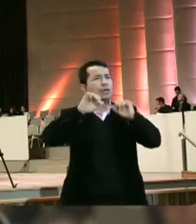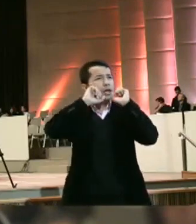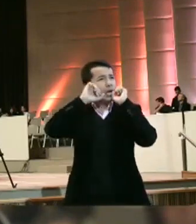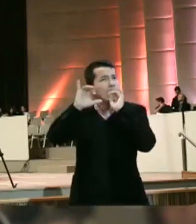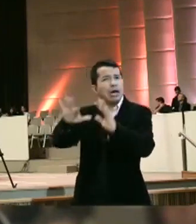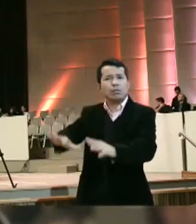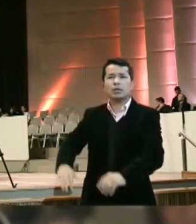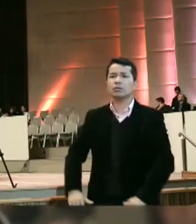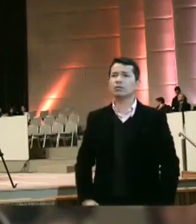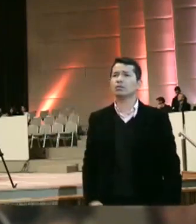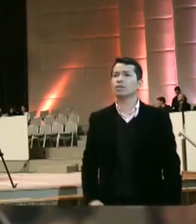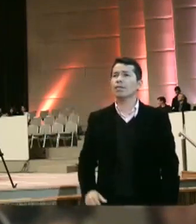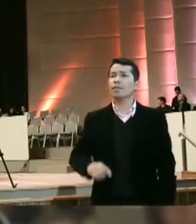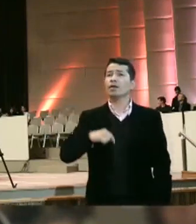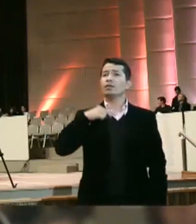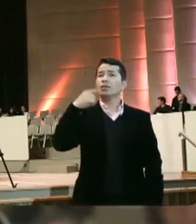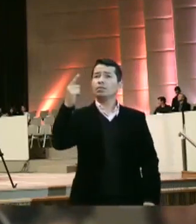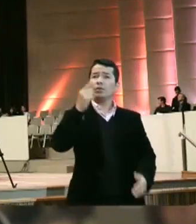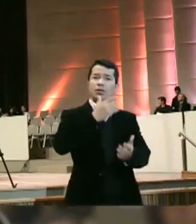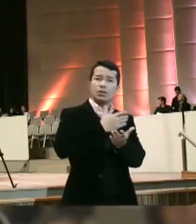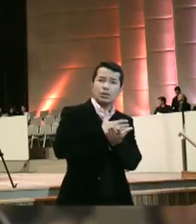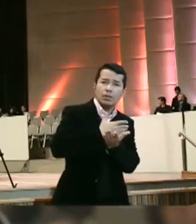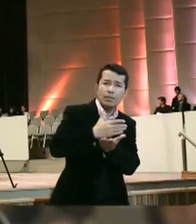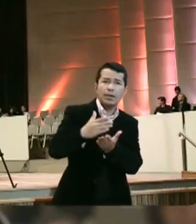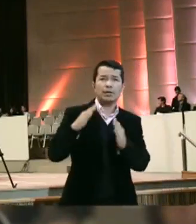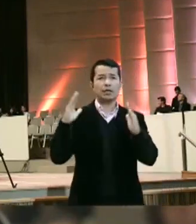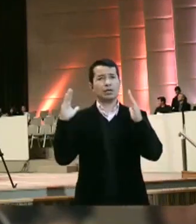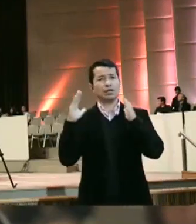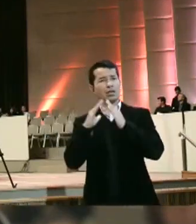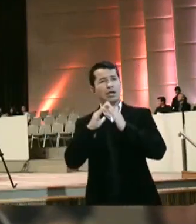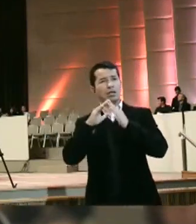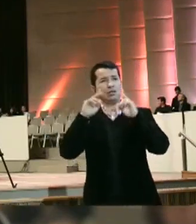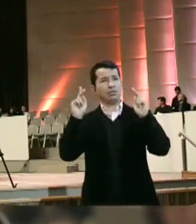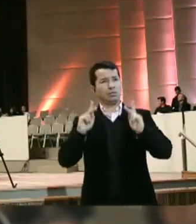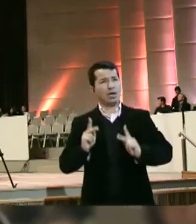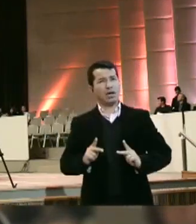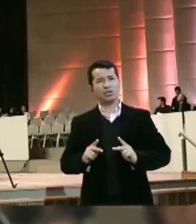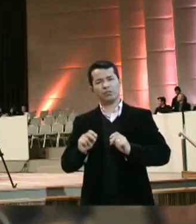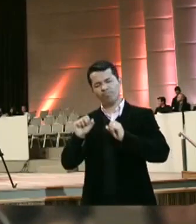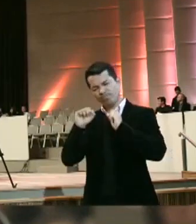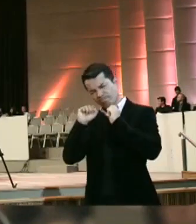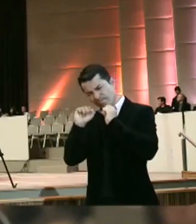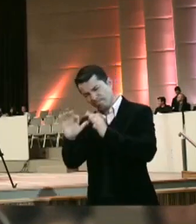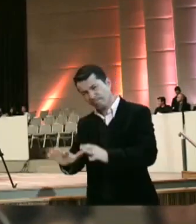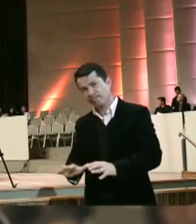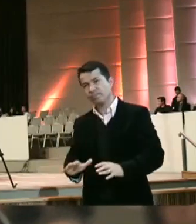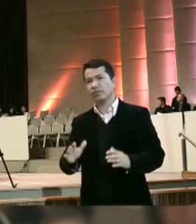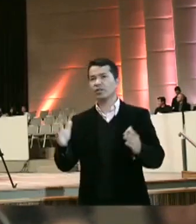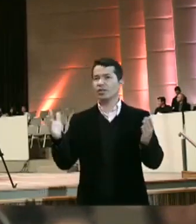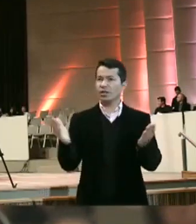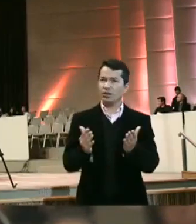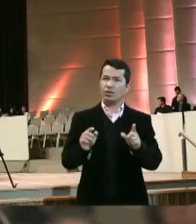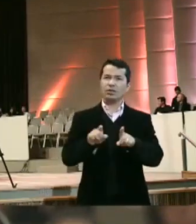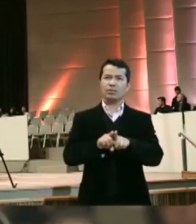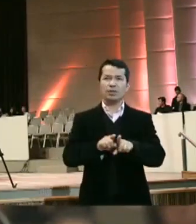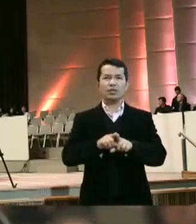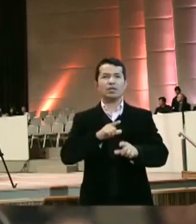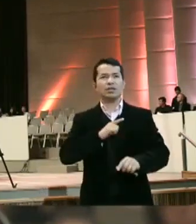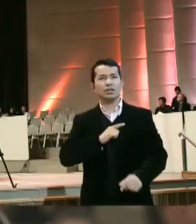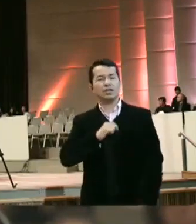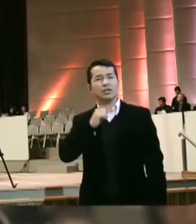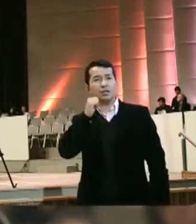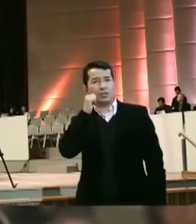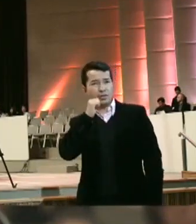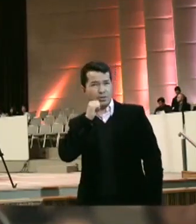orar, para fazer casa de paz, para meditar. E é tão gostoso, porque aquela irmã foi batizada domingo passado,